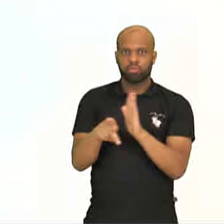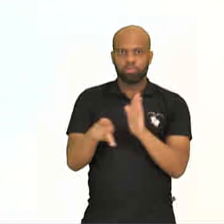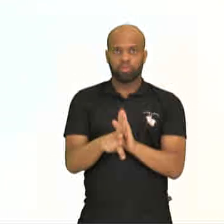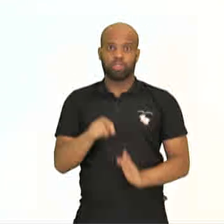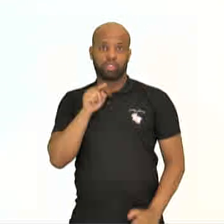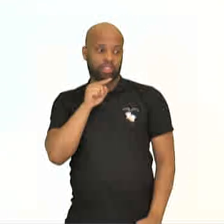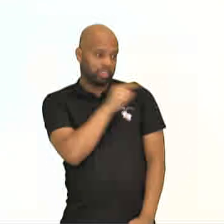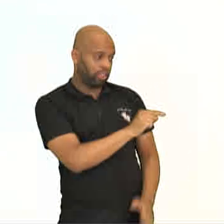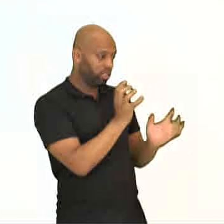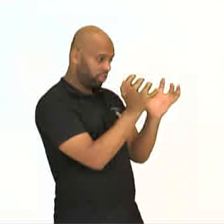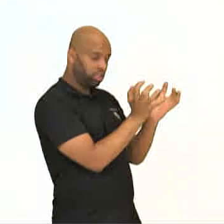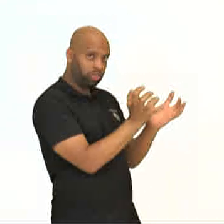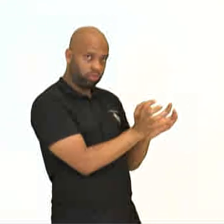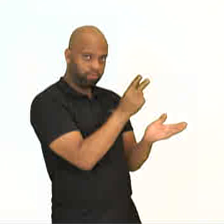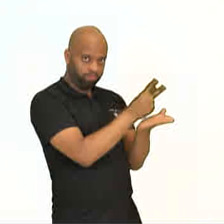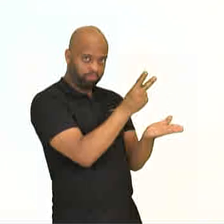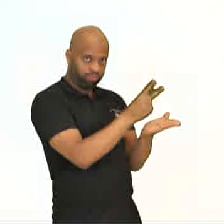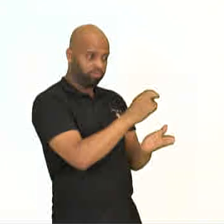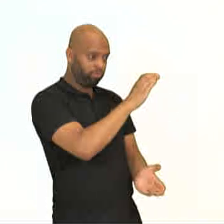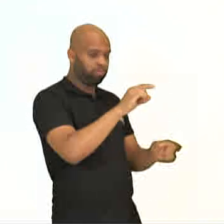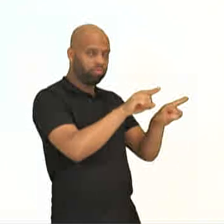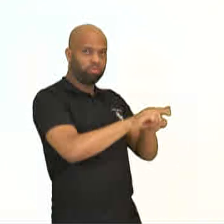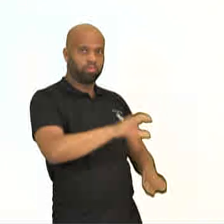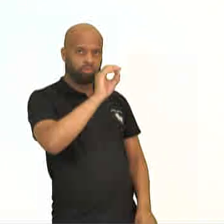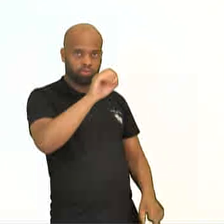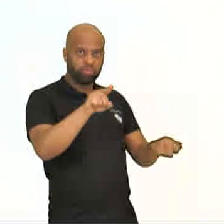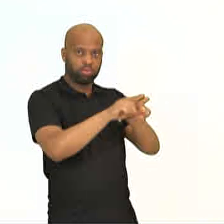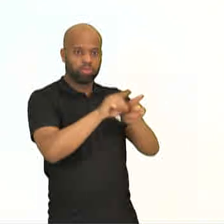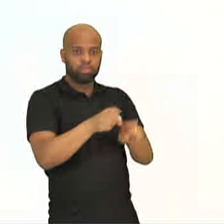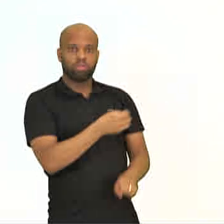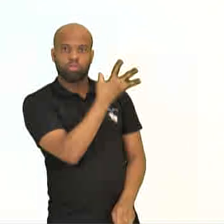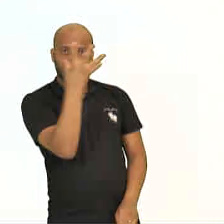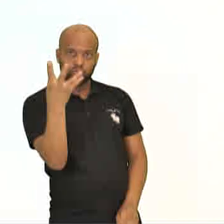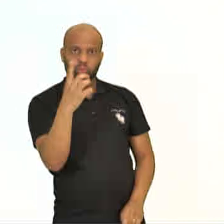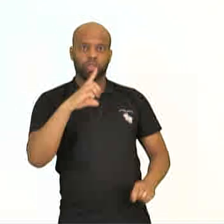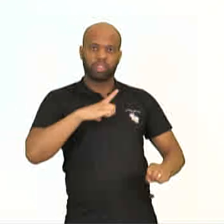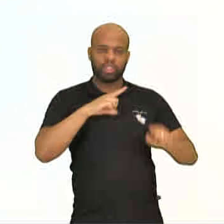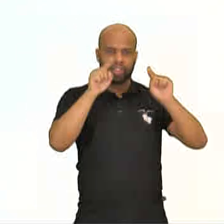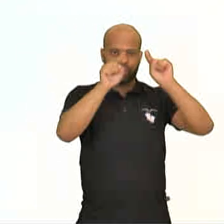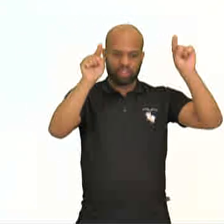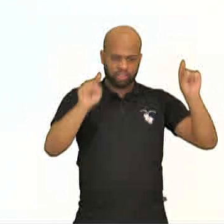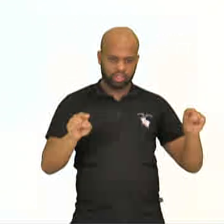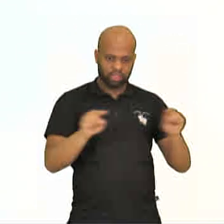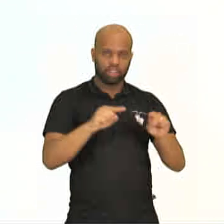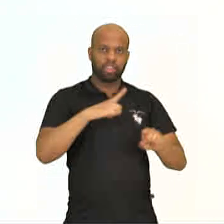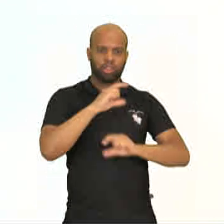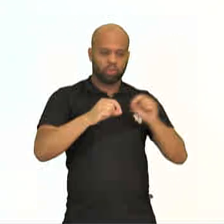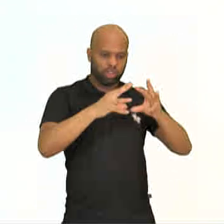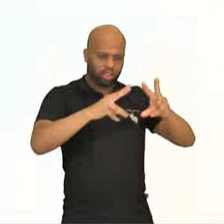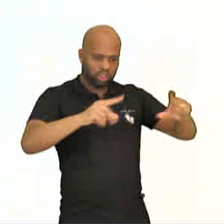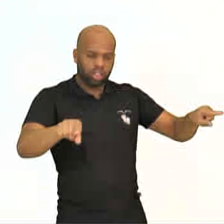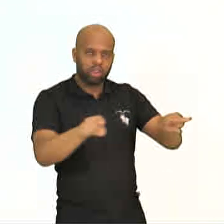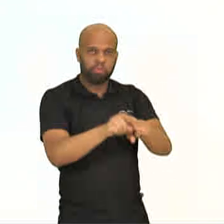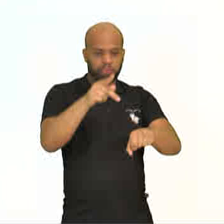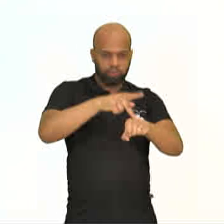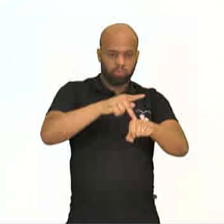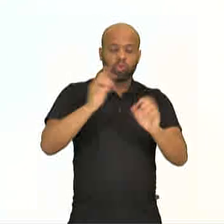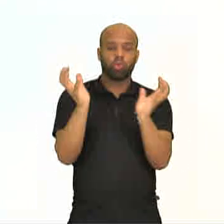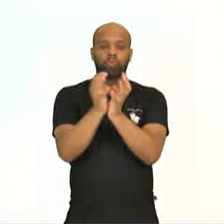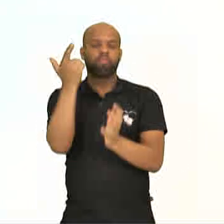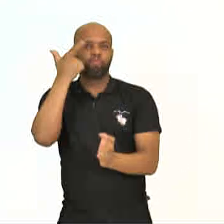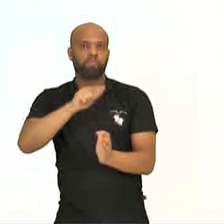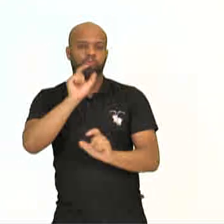isótopos estáveis de carbono e oxigênio e concentrações de elementos de terras raras nos ossos e nas rochas, o grupo